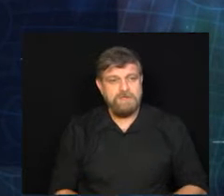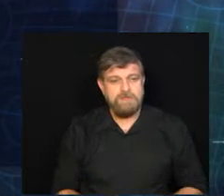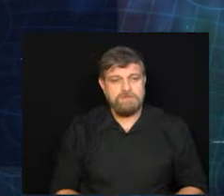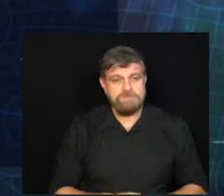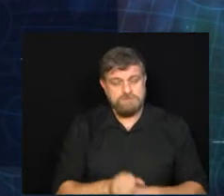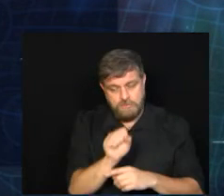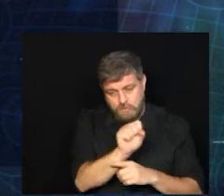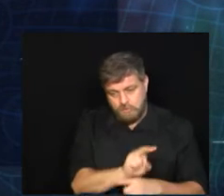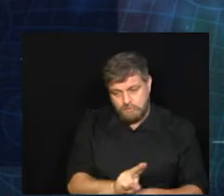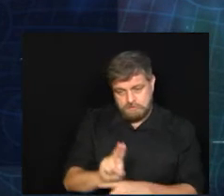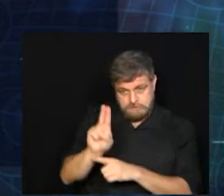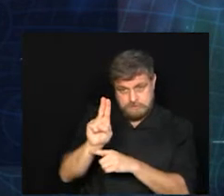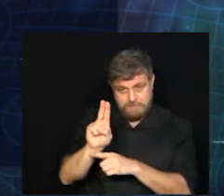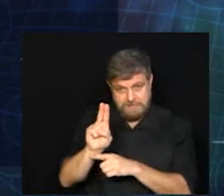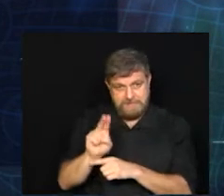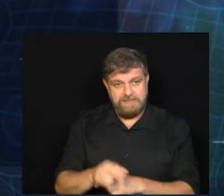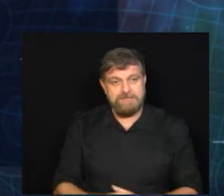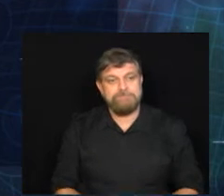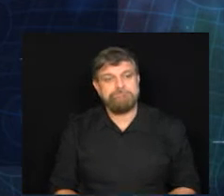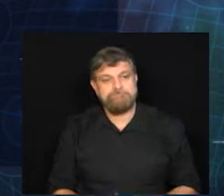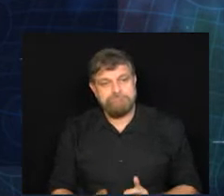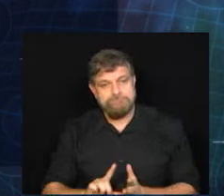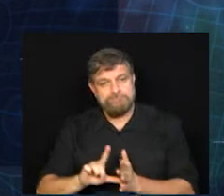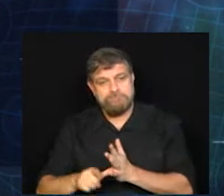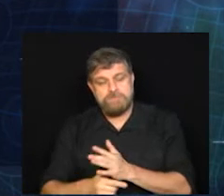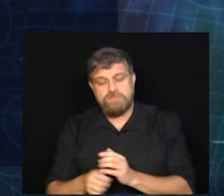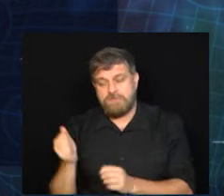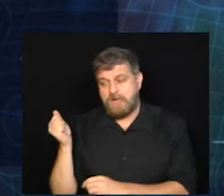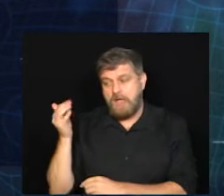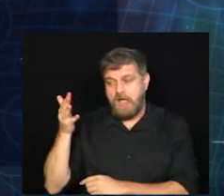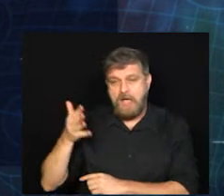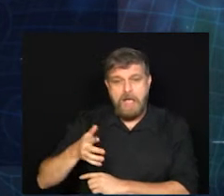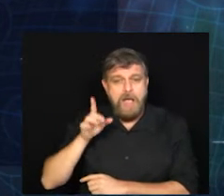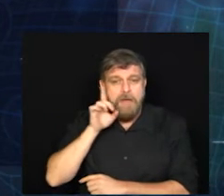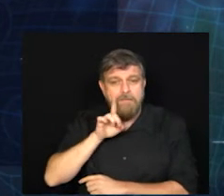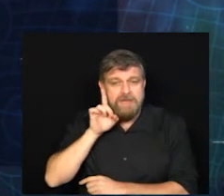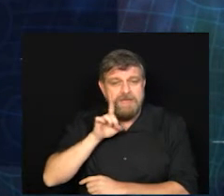14.460, Sumaré 12.261, Americana